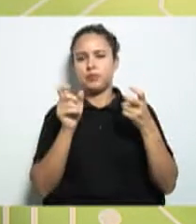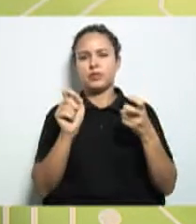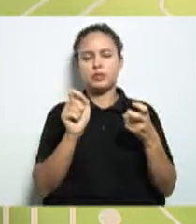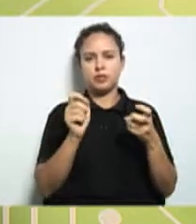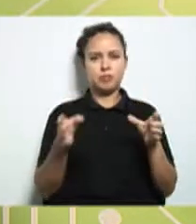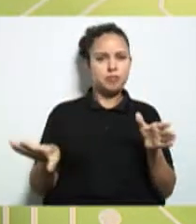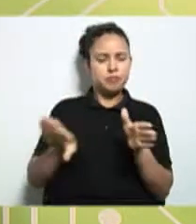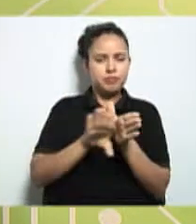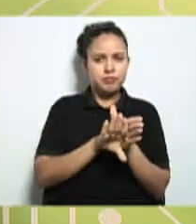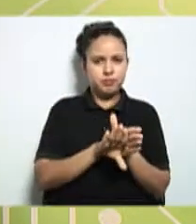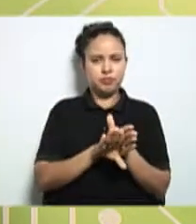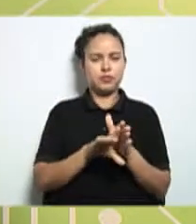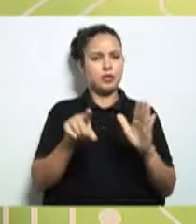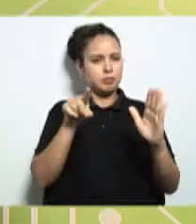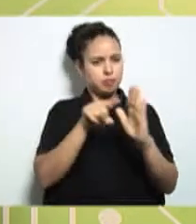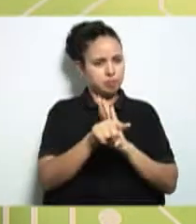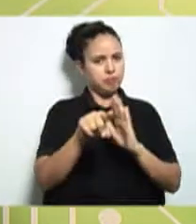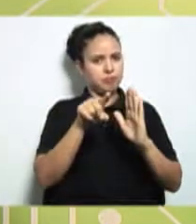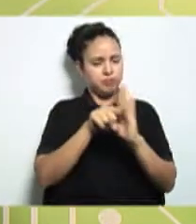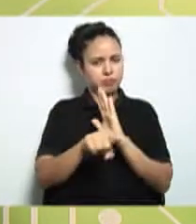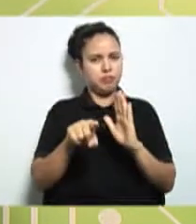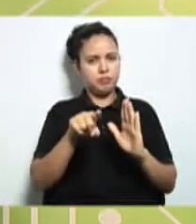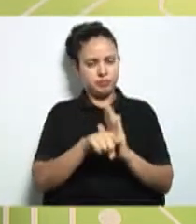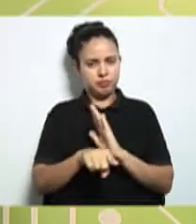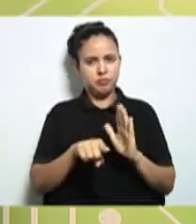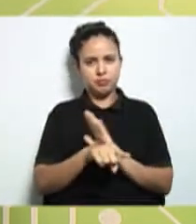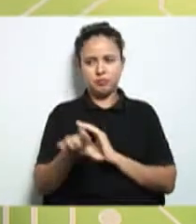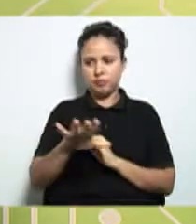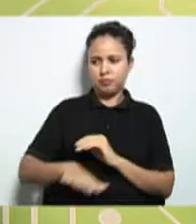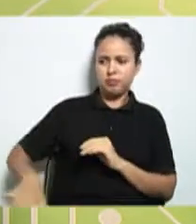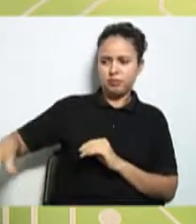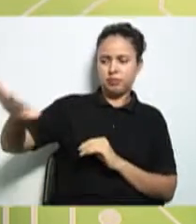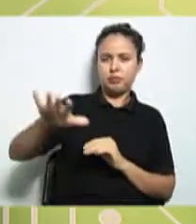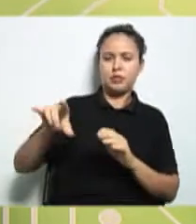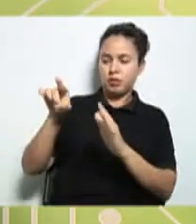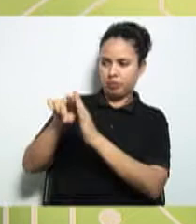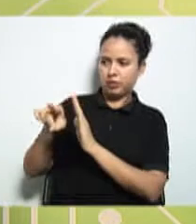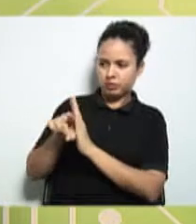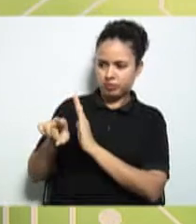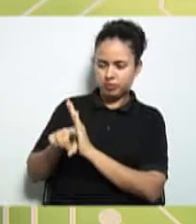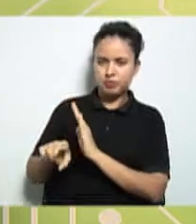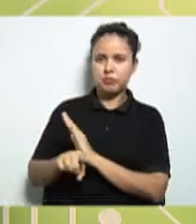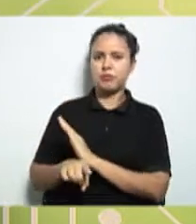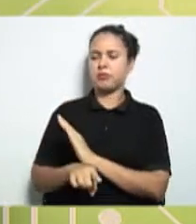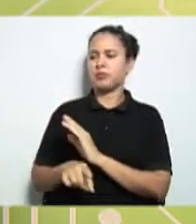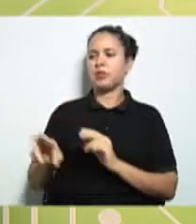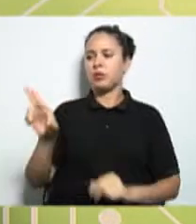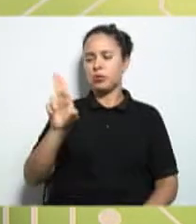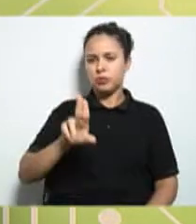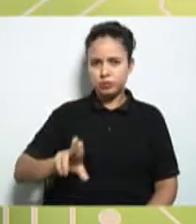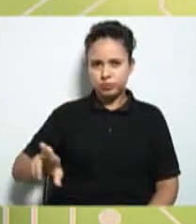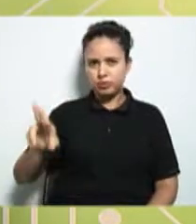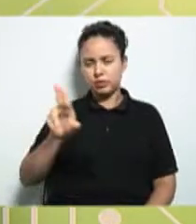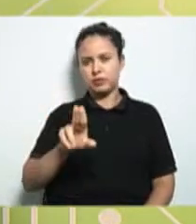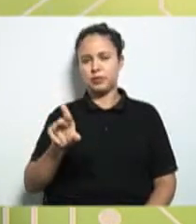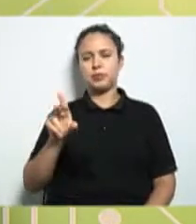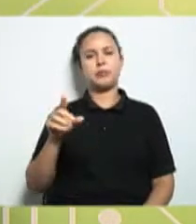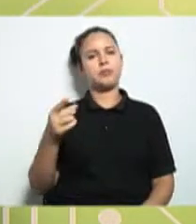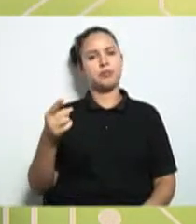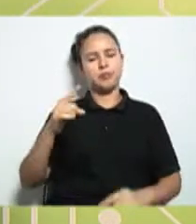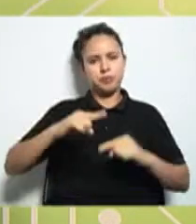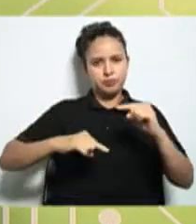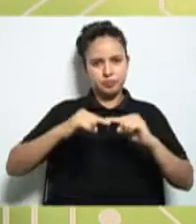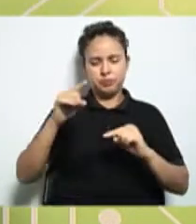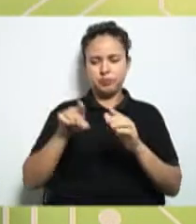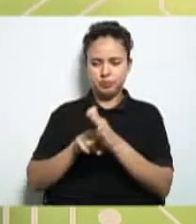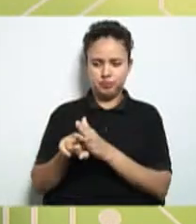chega a fazer algumas perguntas e vai a campo, né? Perguntar, aplicar ali um instrumento de pesquisa. E uma coisa